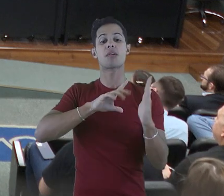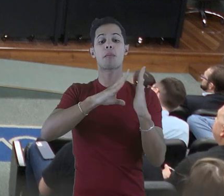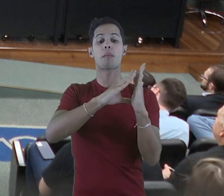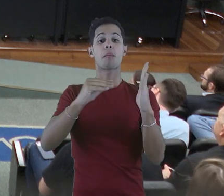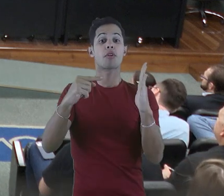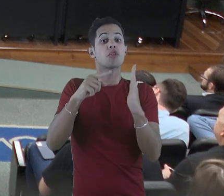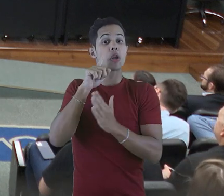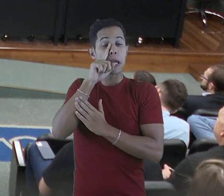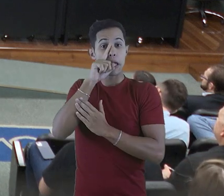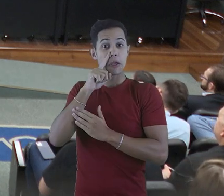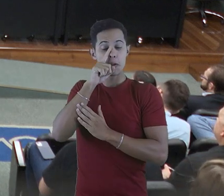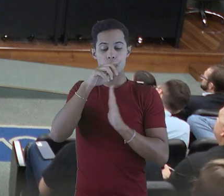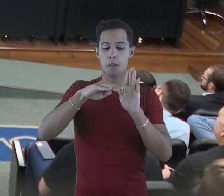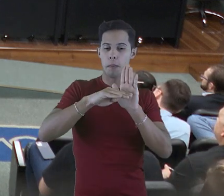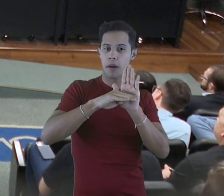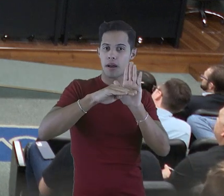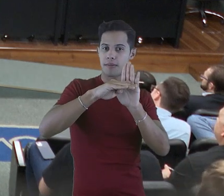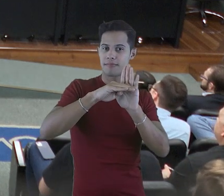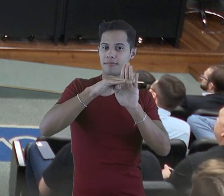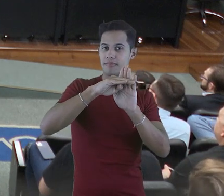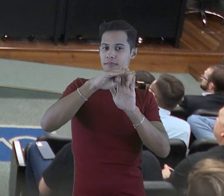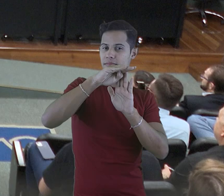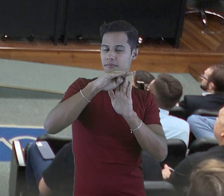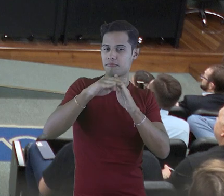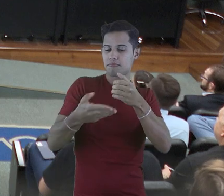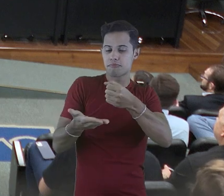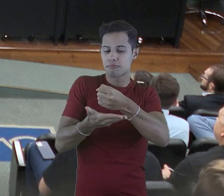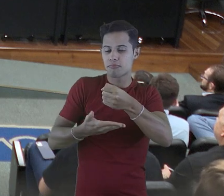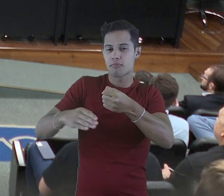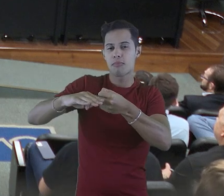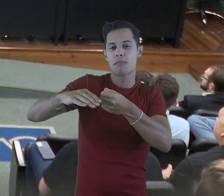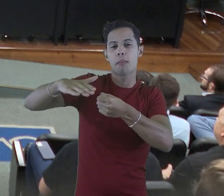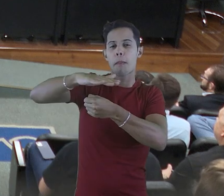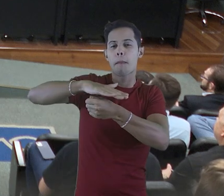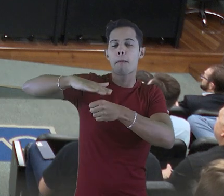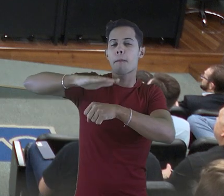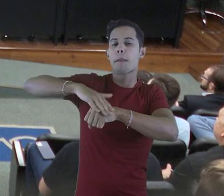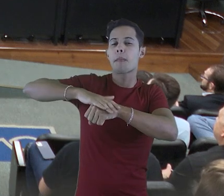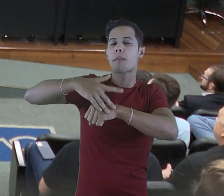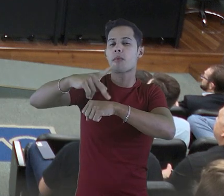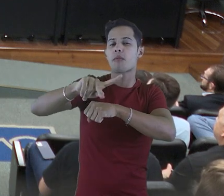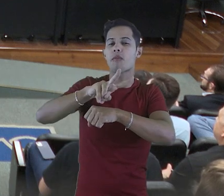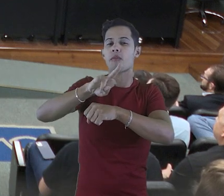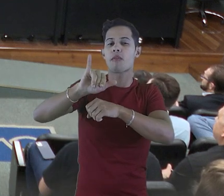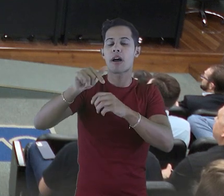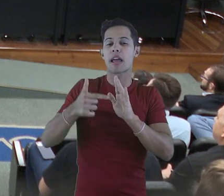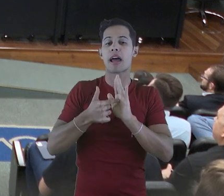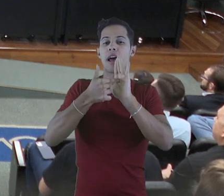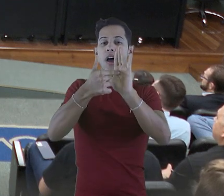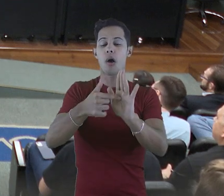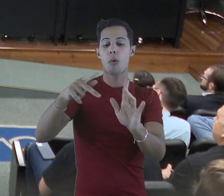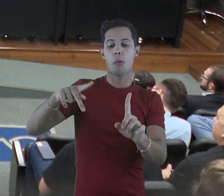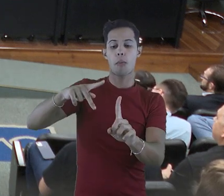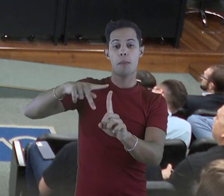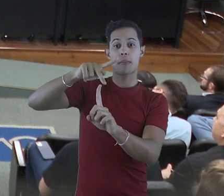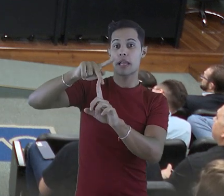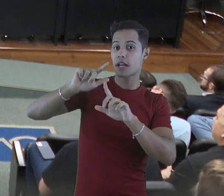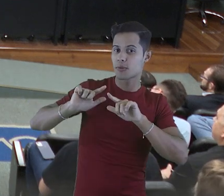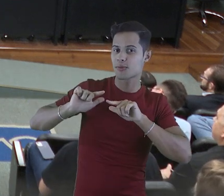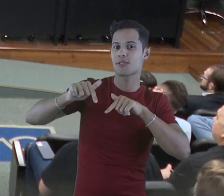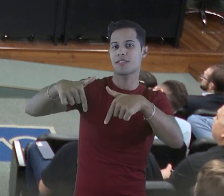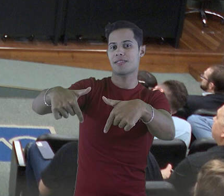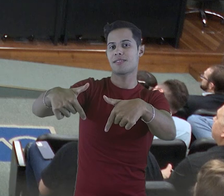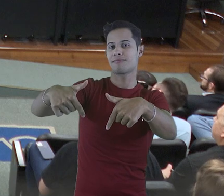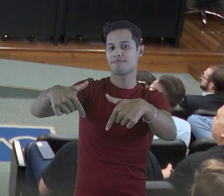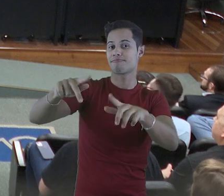onde é que você vai exercer os planos de ação? os planos de ação você vai exercer a partir do que? da priorização